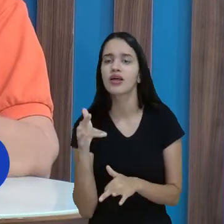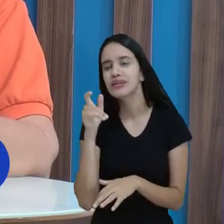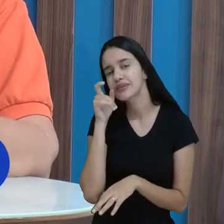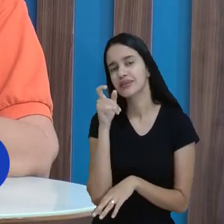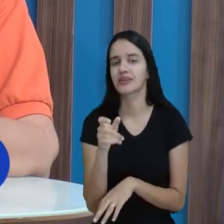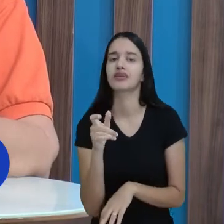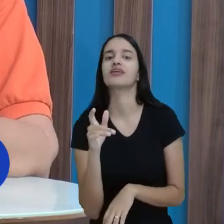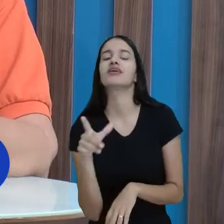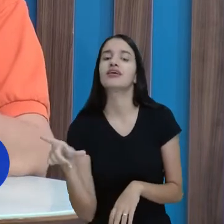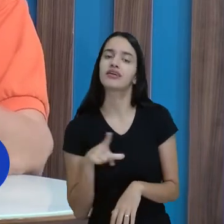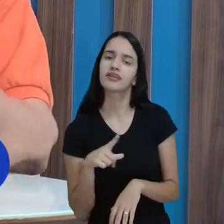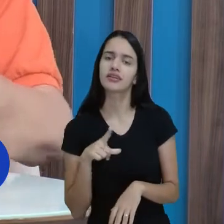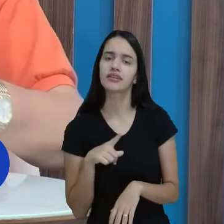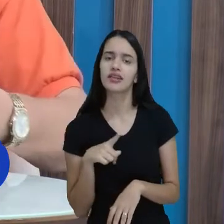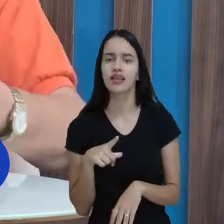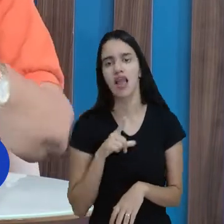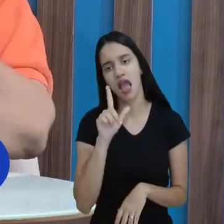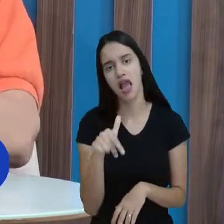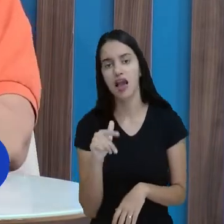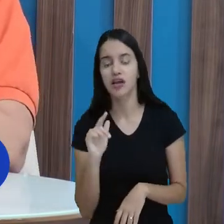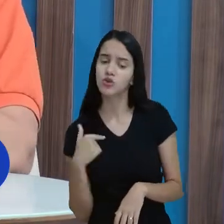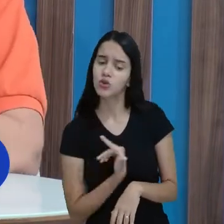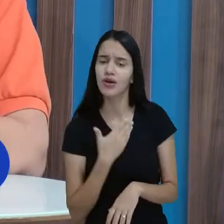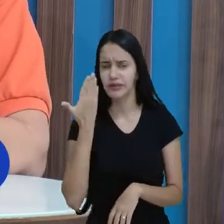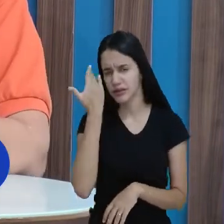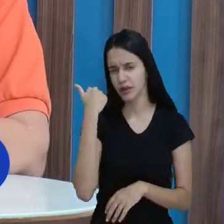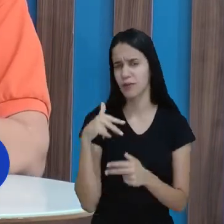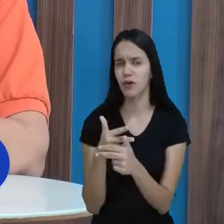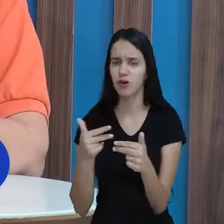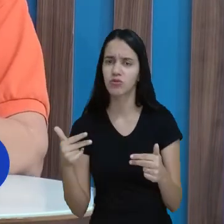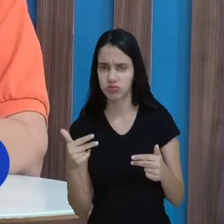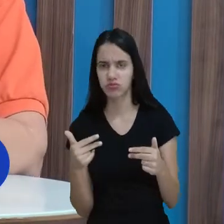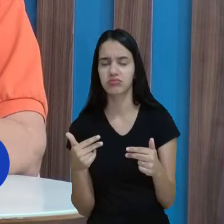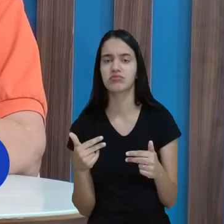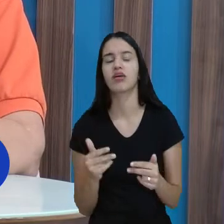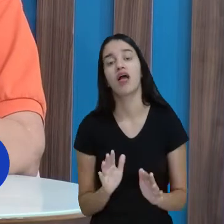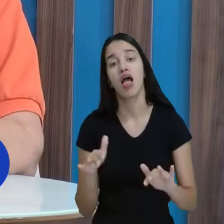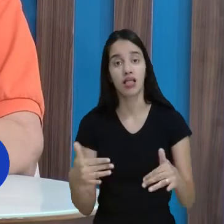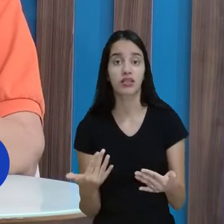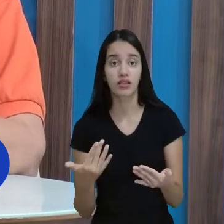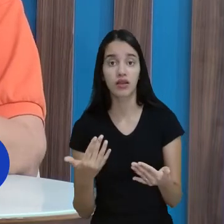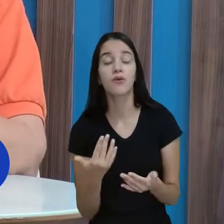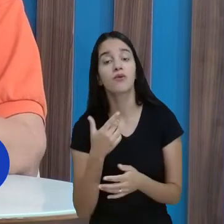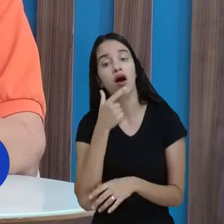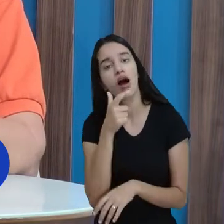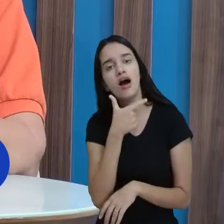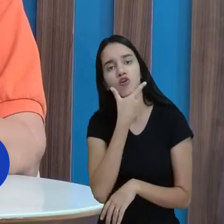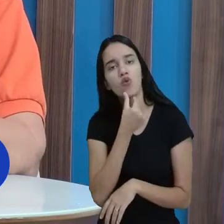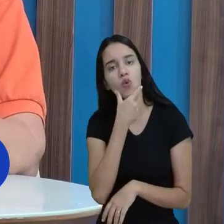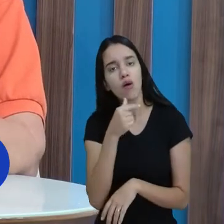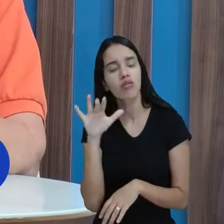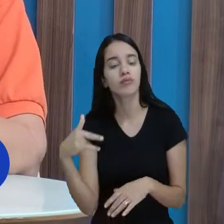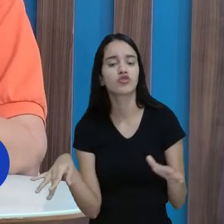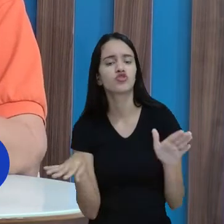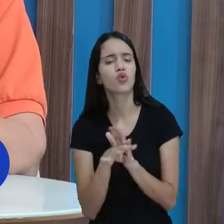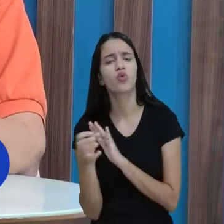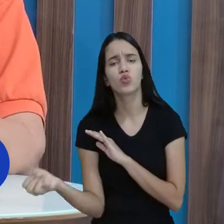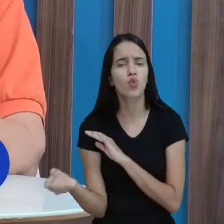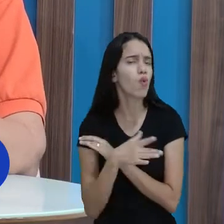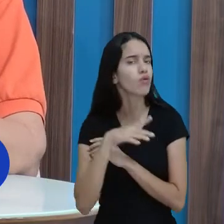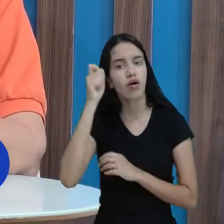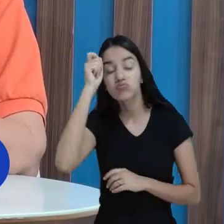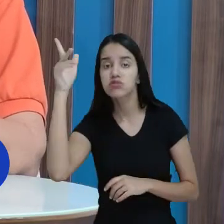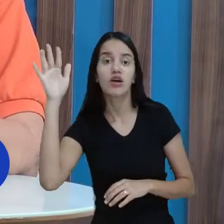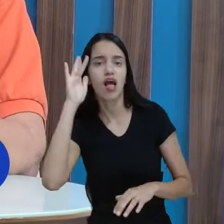quando algo tem, né, a gente já sabe alguma coisa a respeito. Então, Davi chega cheio de novidades, cheio de ideias,